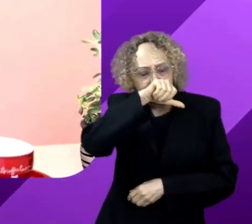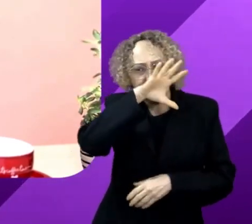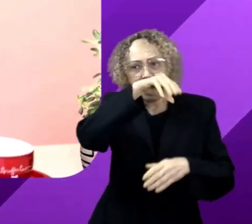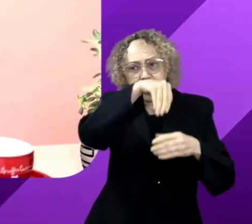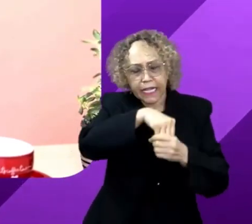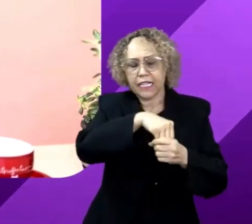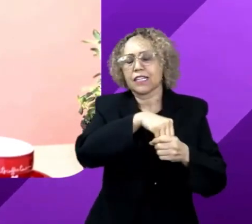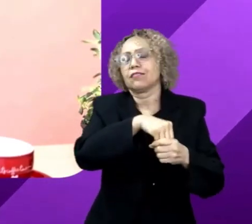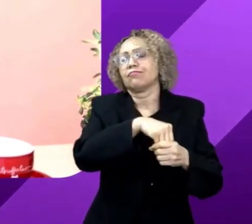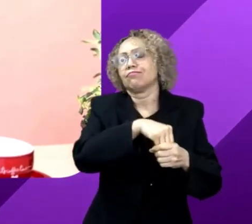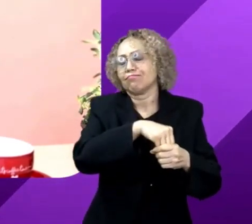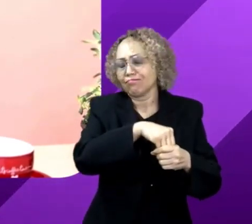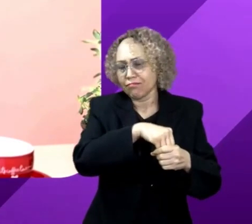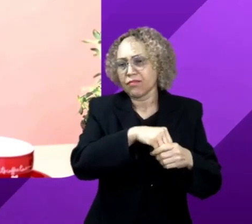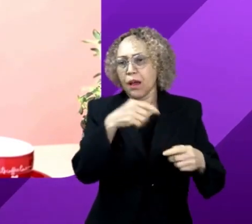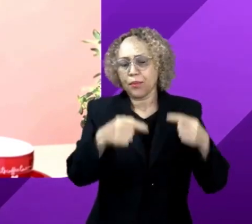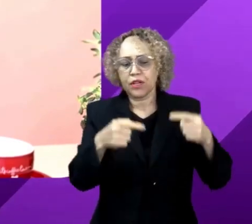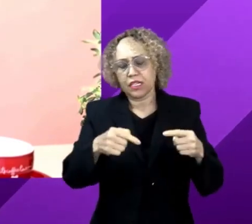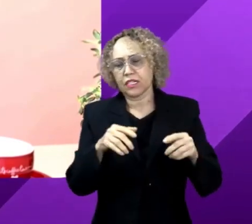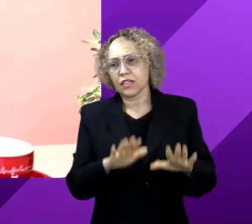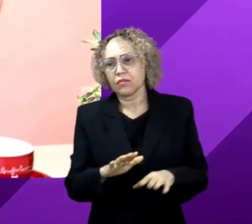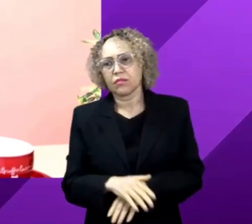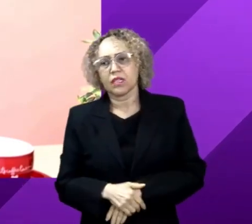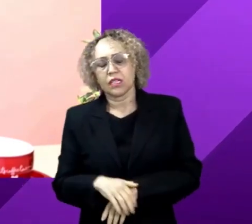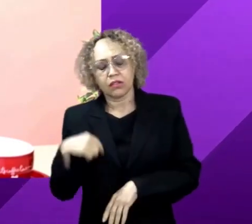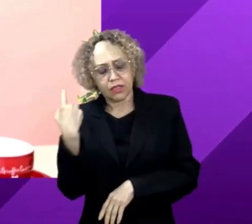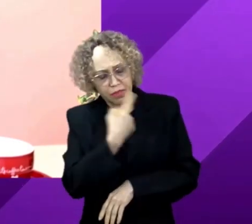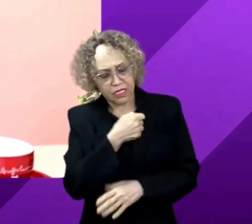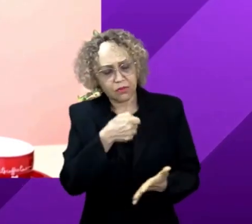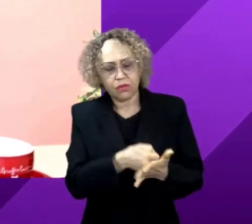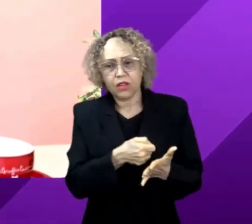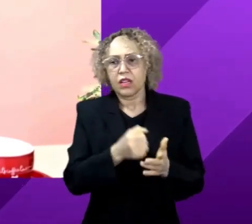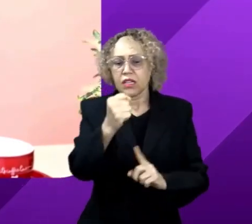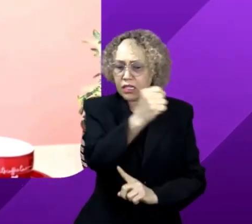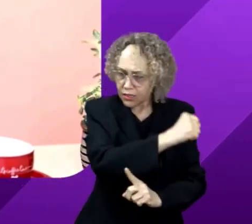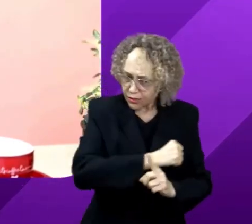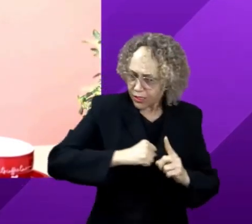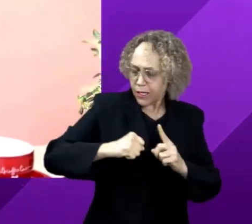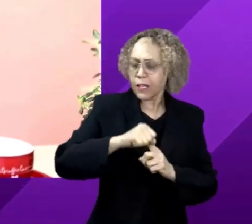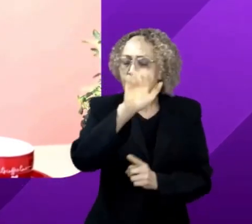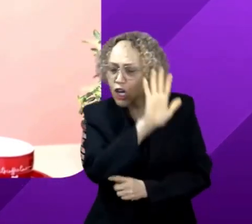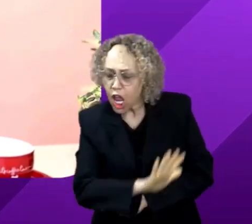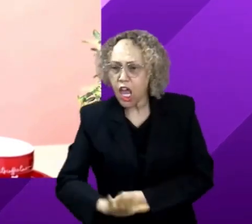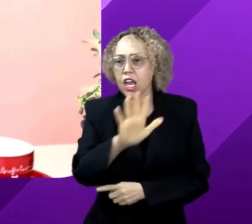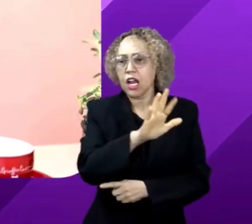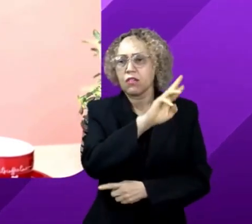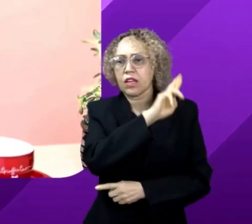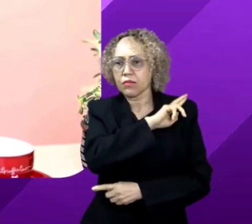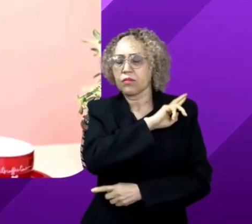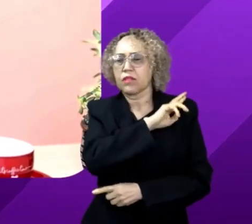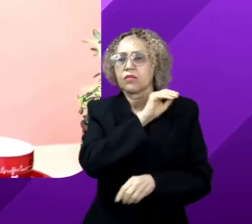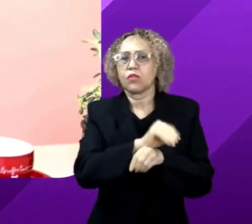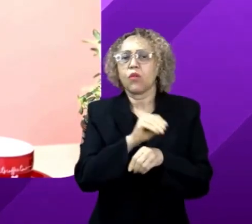Porque se a gente não conseguir fazer com que toda a sociedade se responsabilize pelo cuidado, pensando que as sociedades do